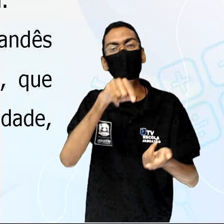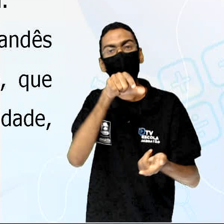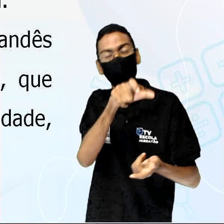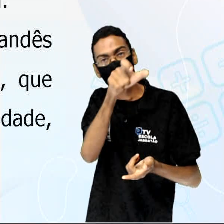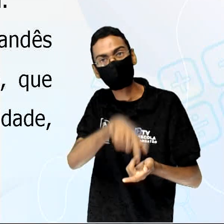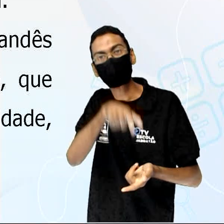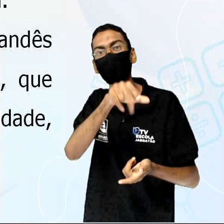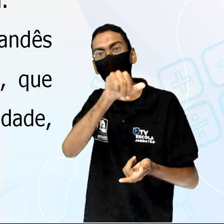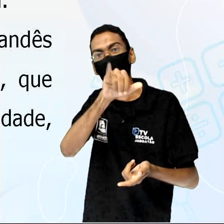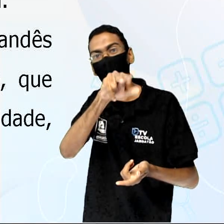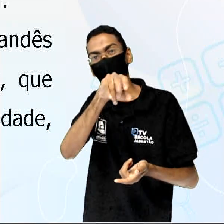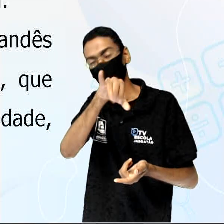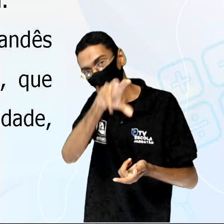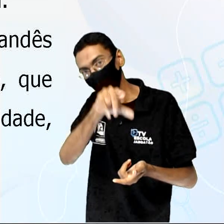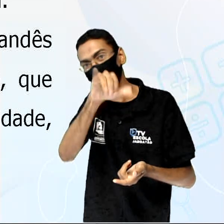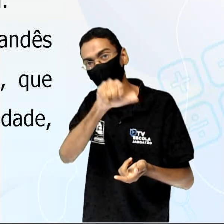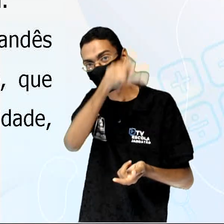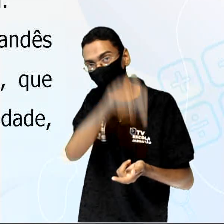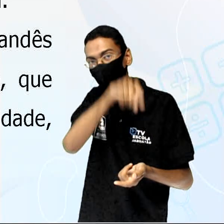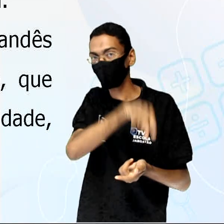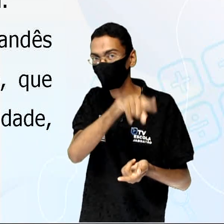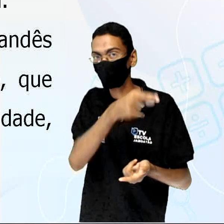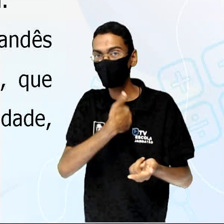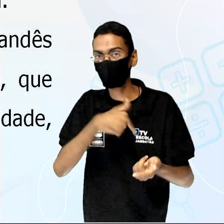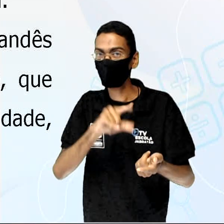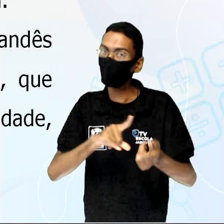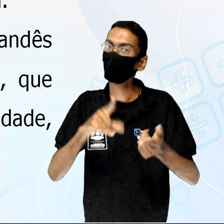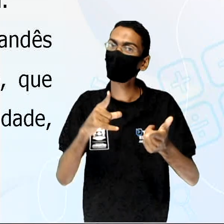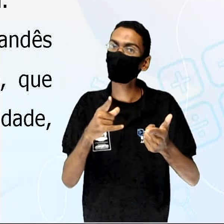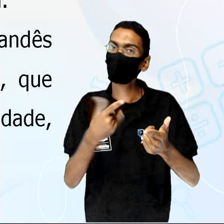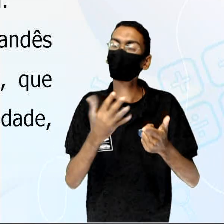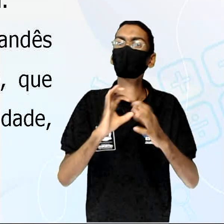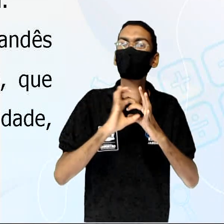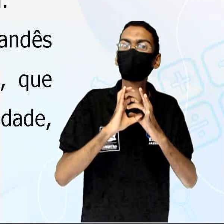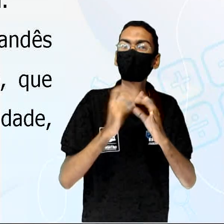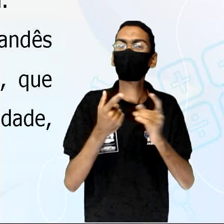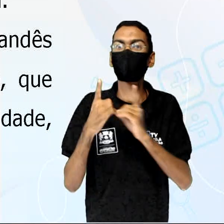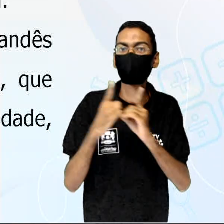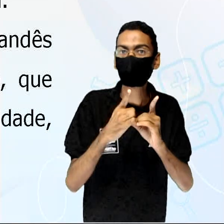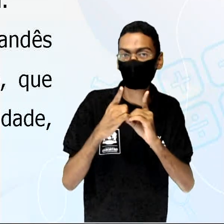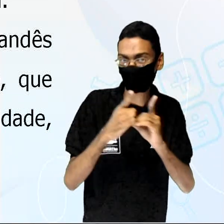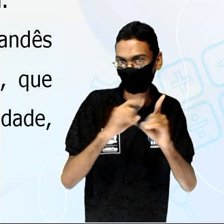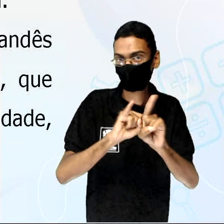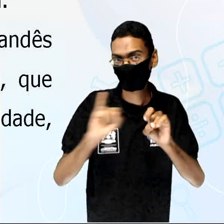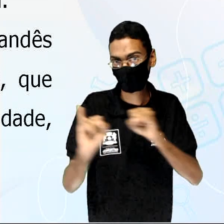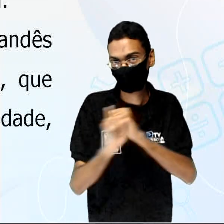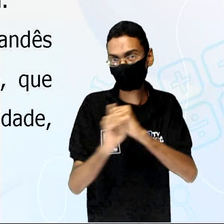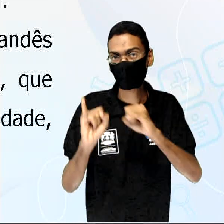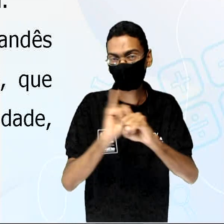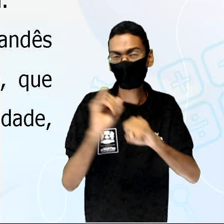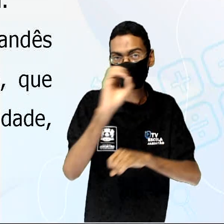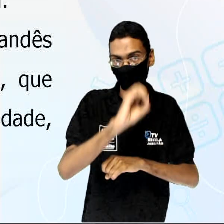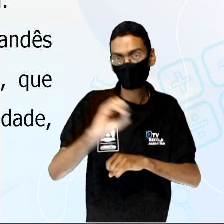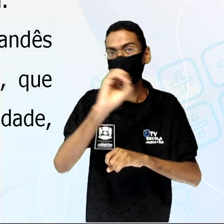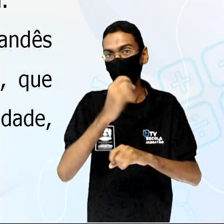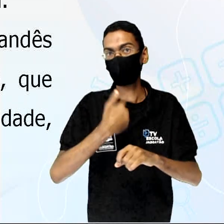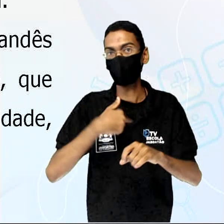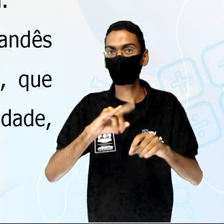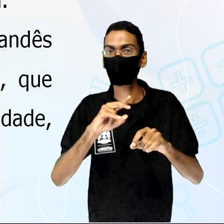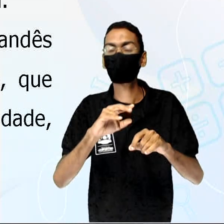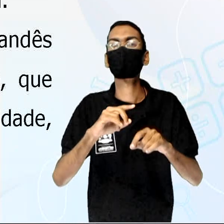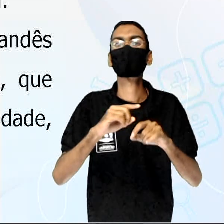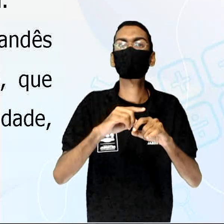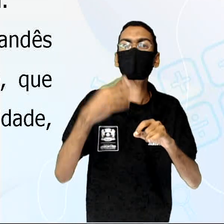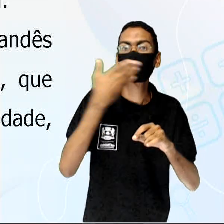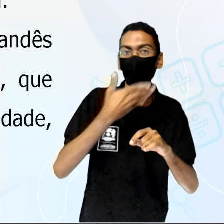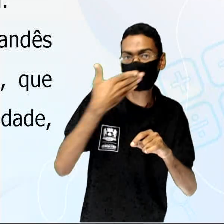a WIC, a Companhia das Índias Ocidentais, passou a exigir ainda mais dos colonos açúcar, impostos,